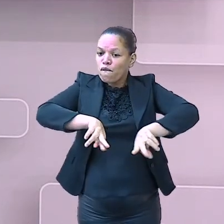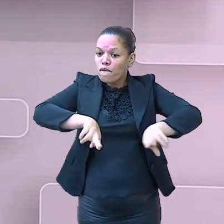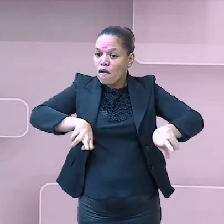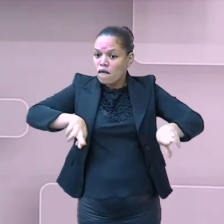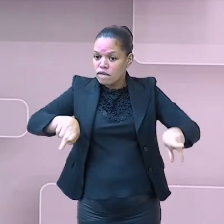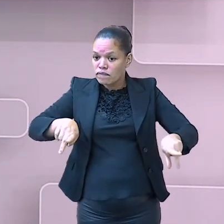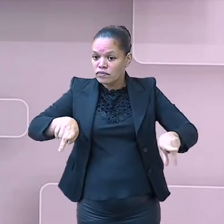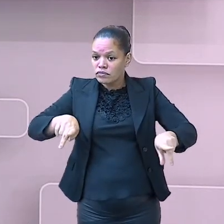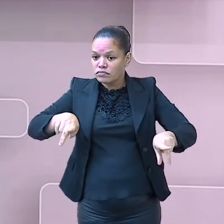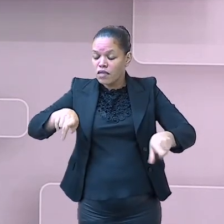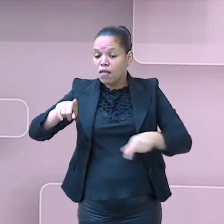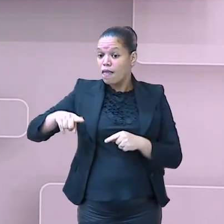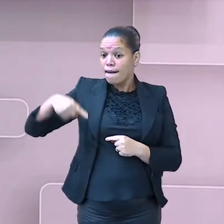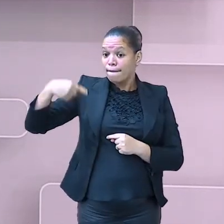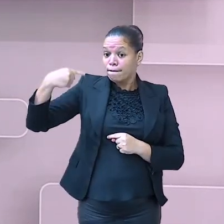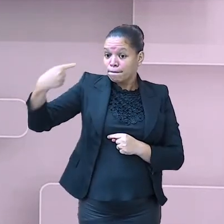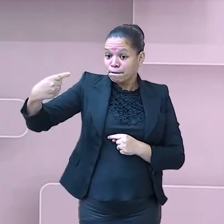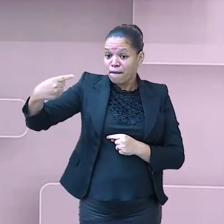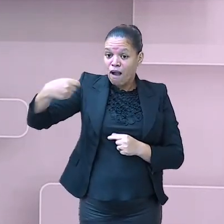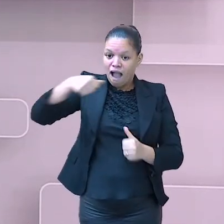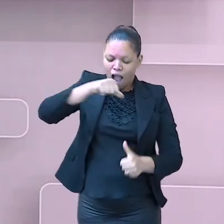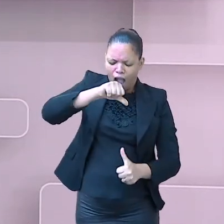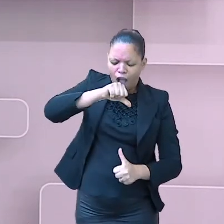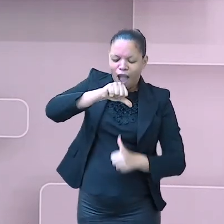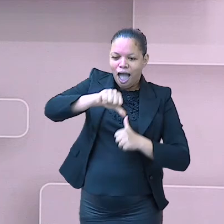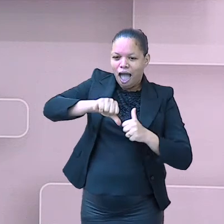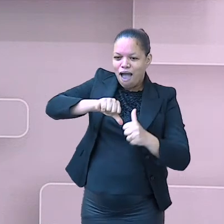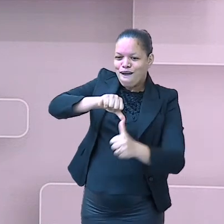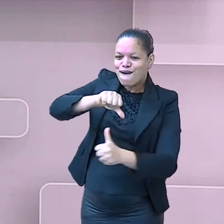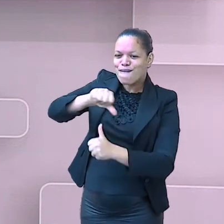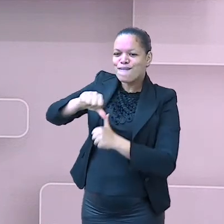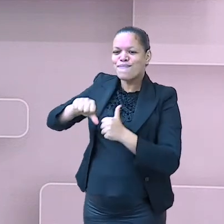aí nesse meio, acontece uma metamorfose.